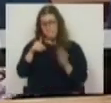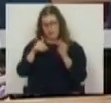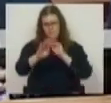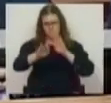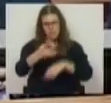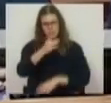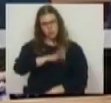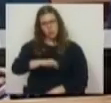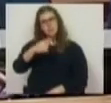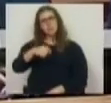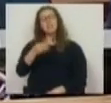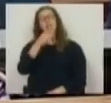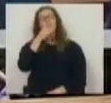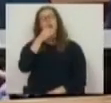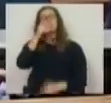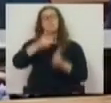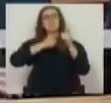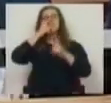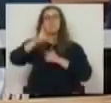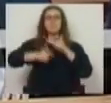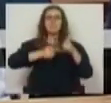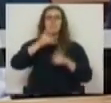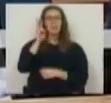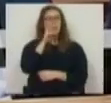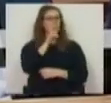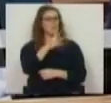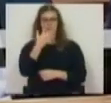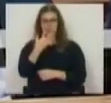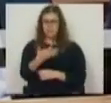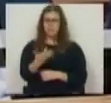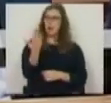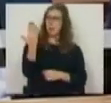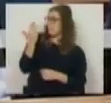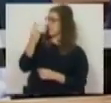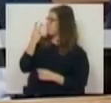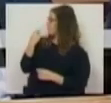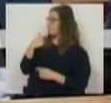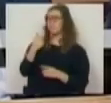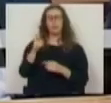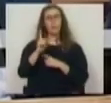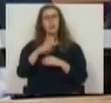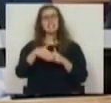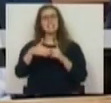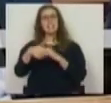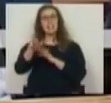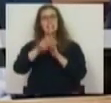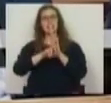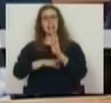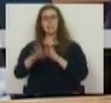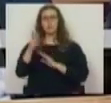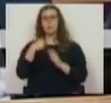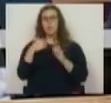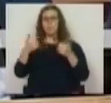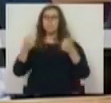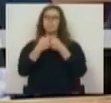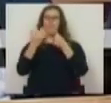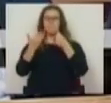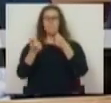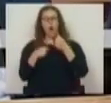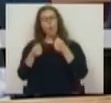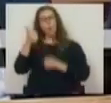Terminarei, Sr. Presidente. Estamos a falar de pessoas que viram na semana passada a saída das regras do desempate no